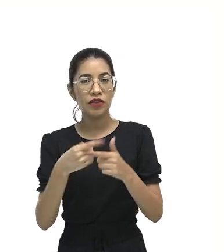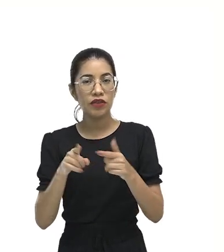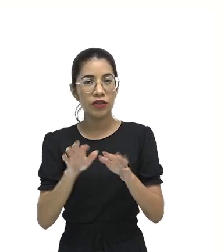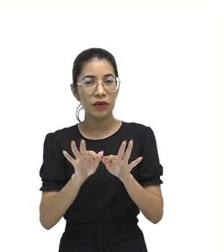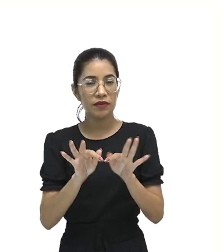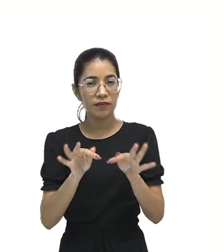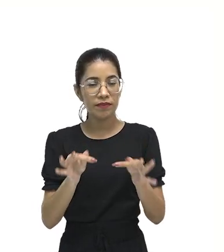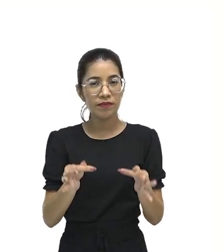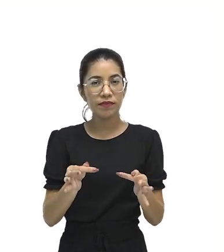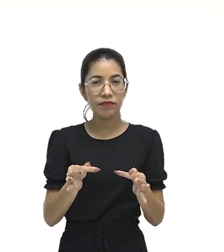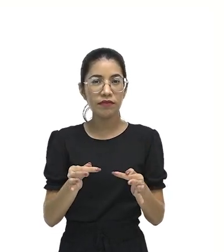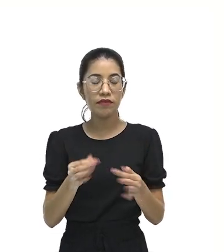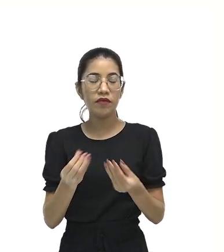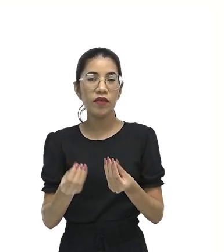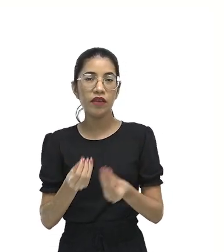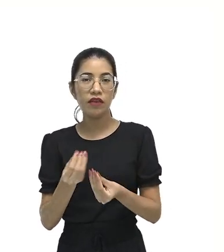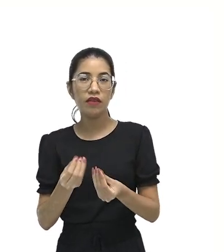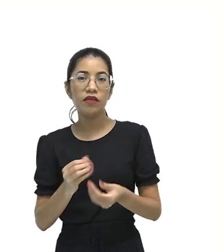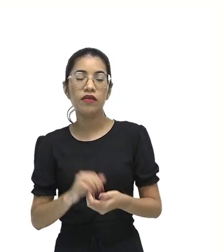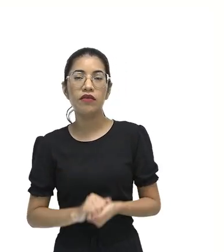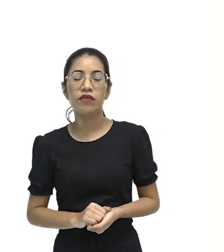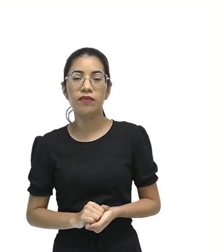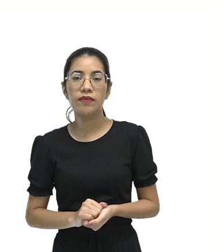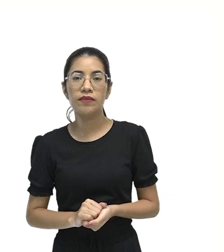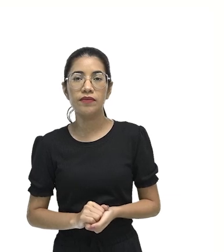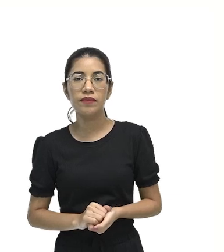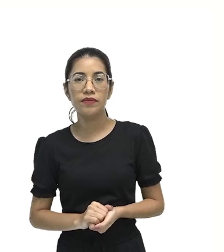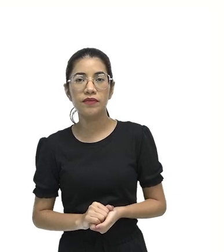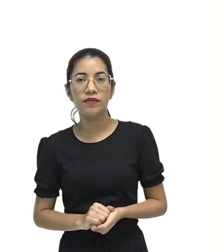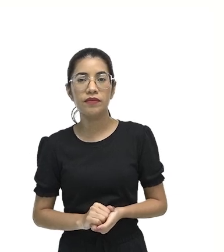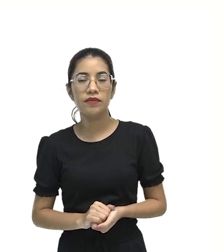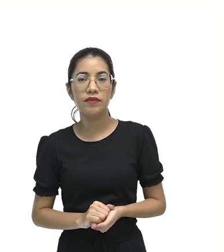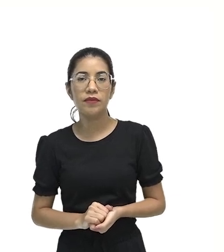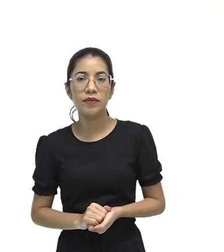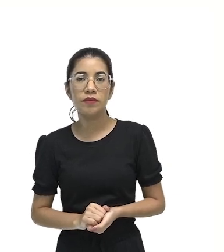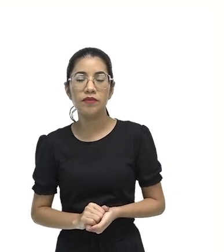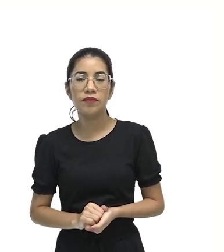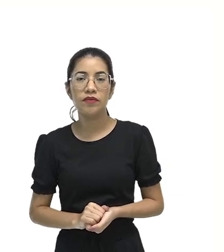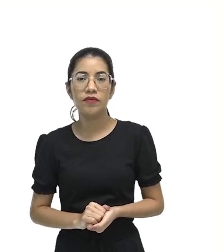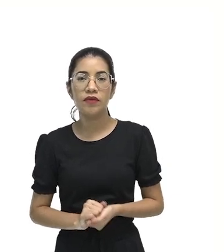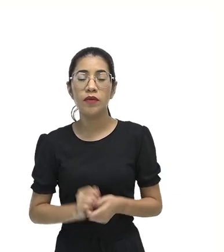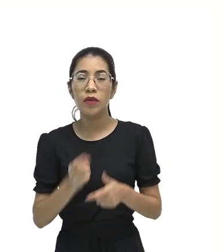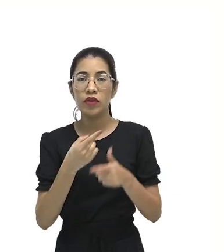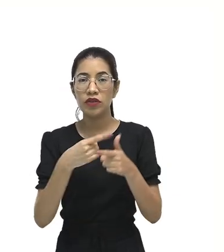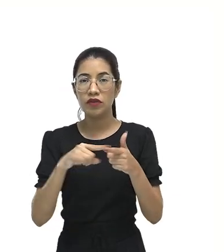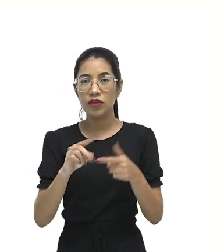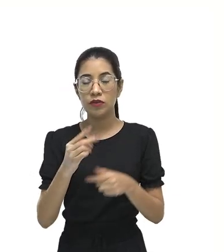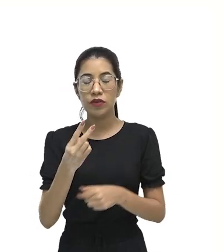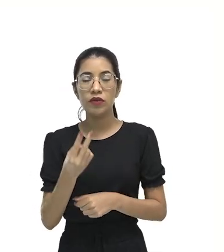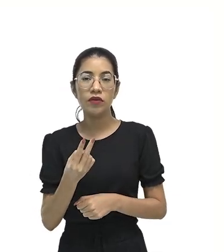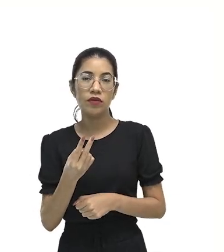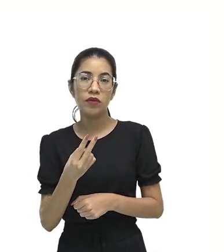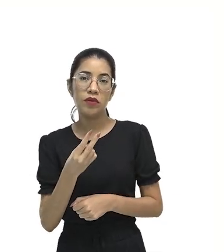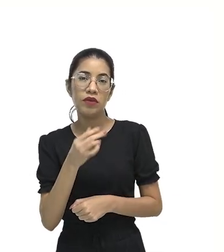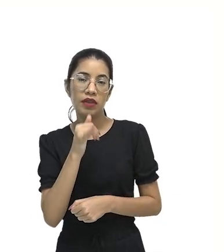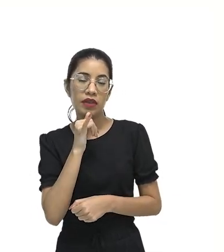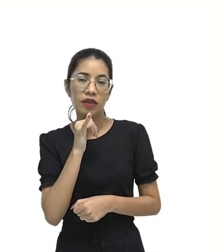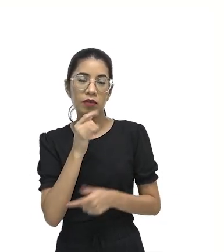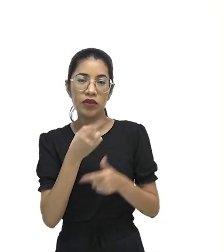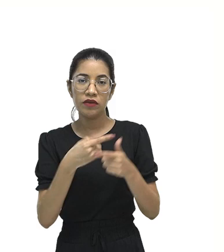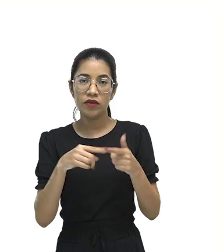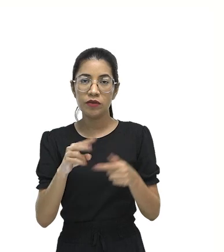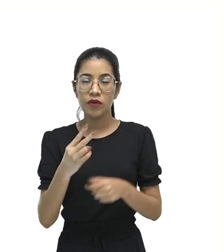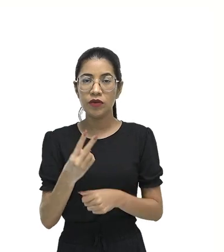simplifica essa fração aqui, quando você simplifica por 2, por exemplo, ó,